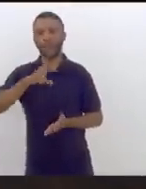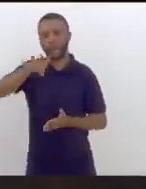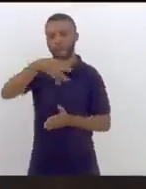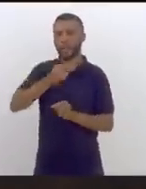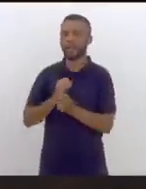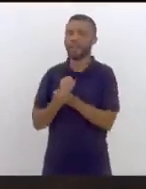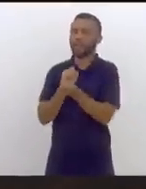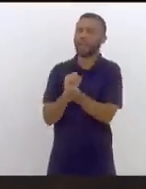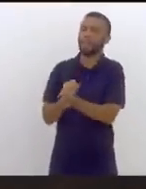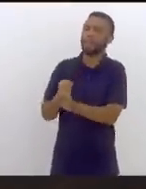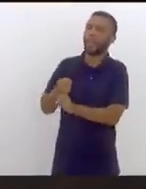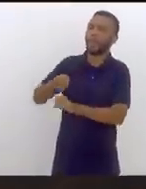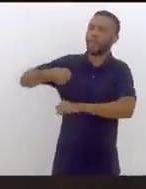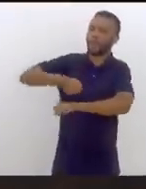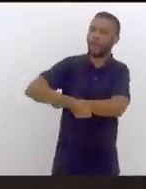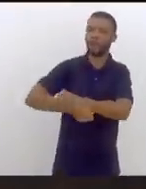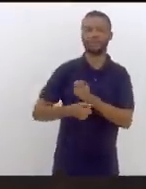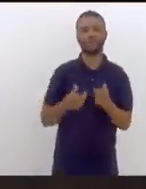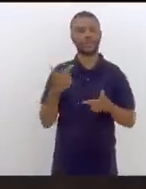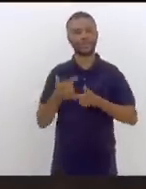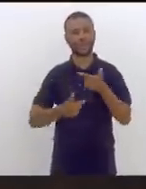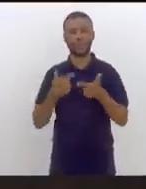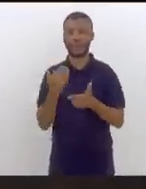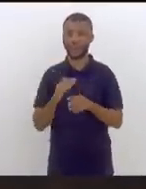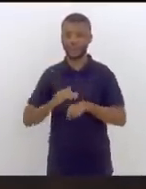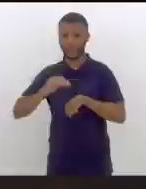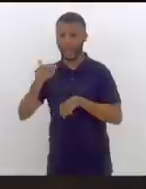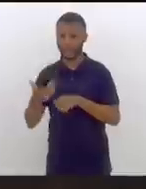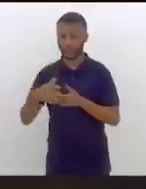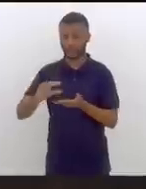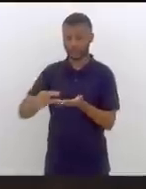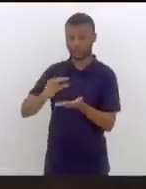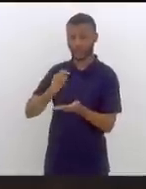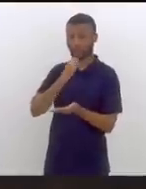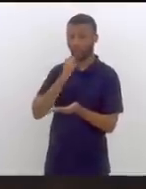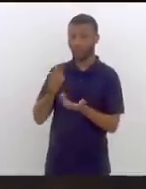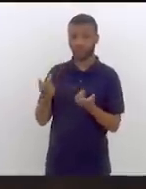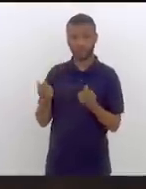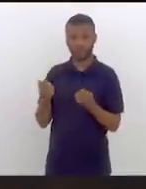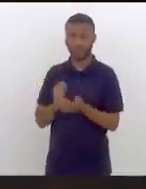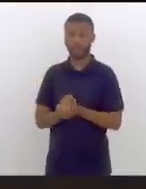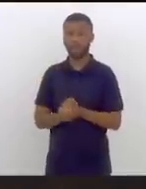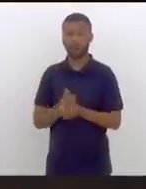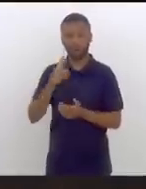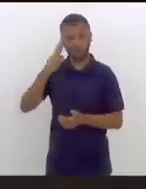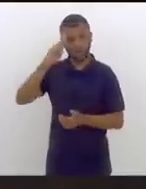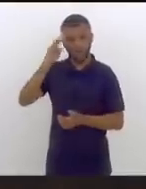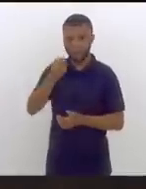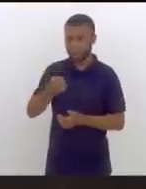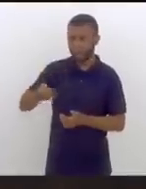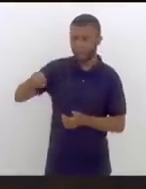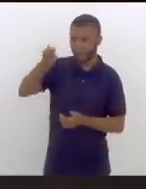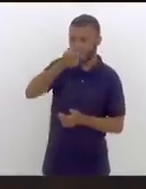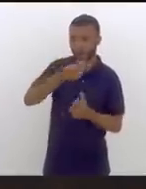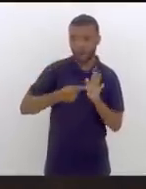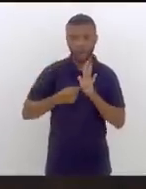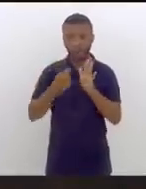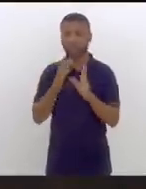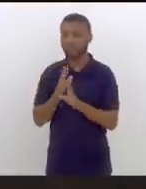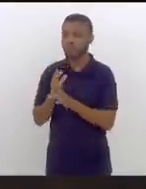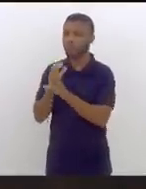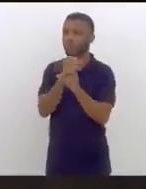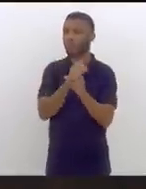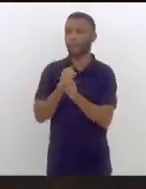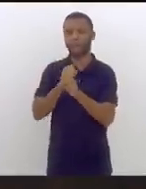que escraviza o cara ele trabalha mais e não recebe são poucos os comandantes que dão banco de hora mesmo